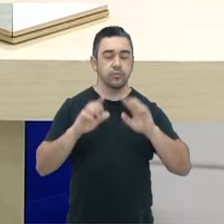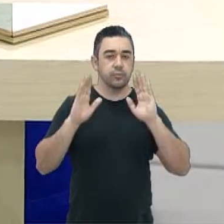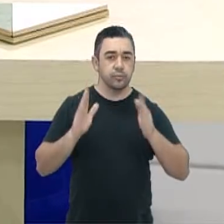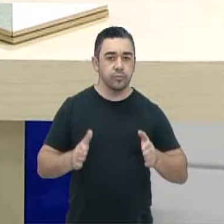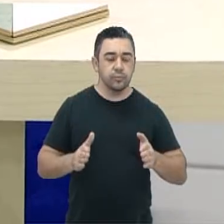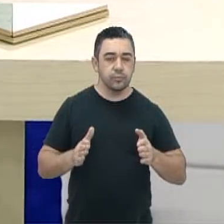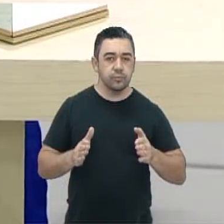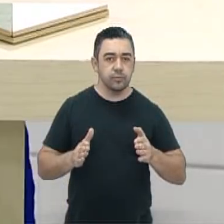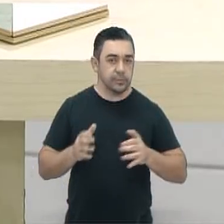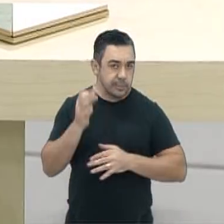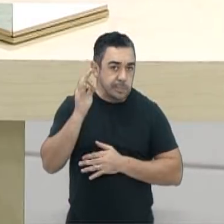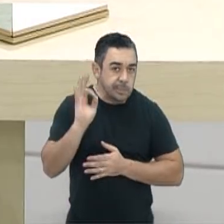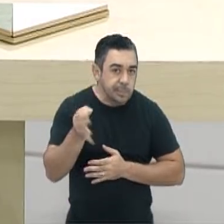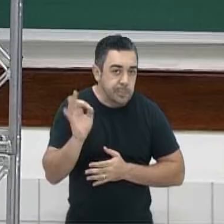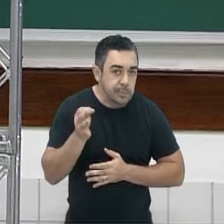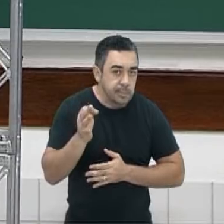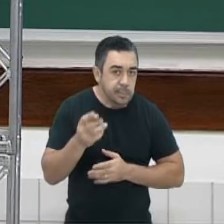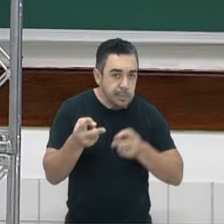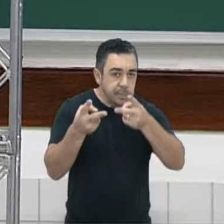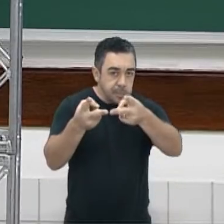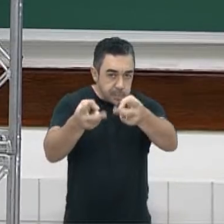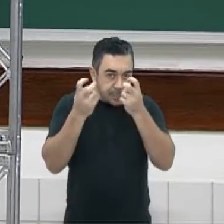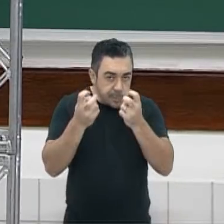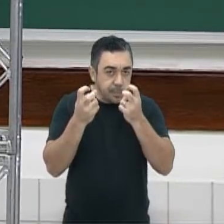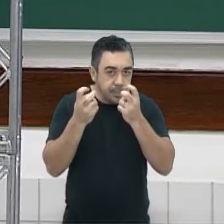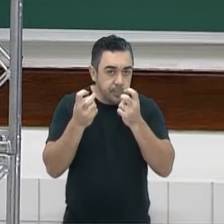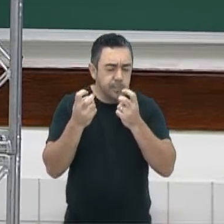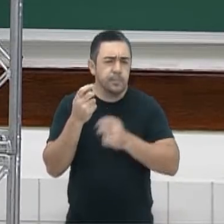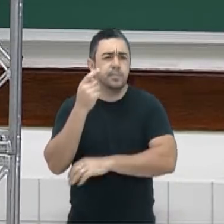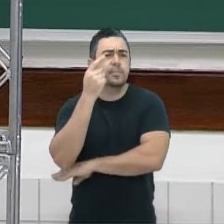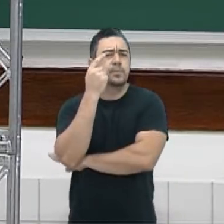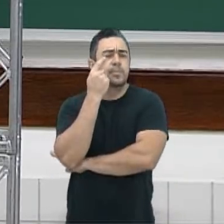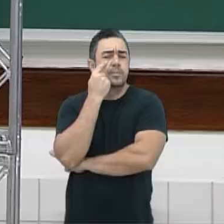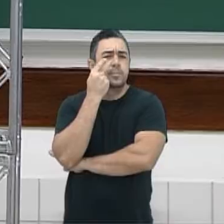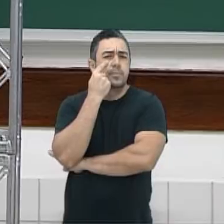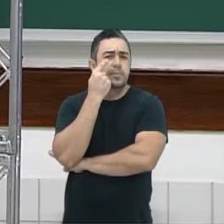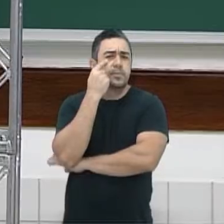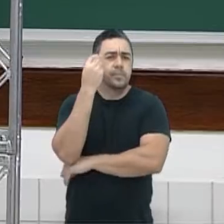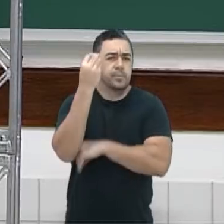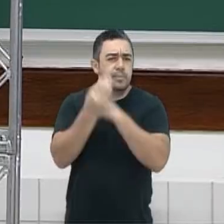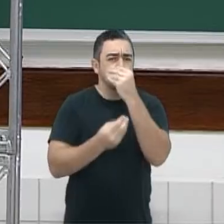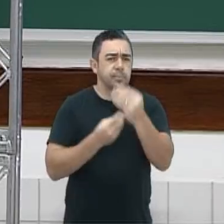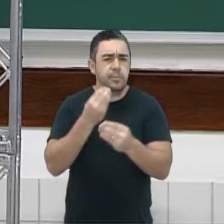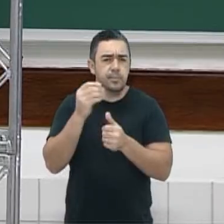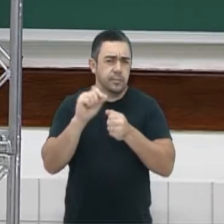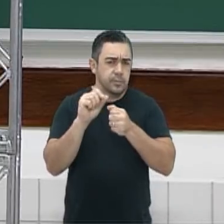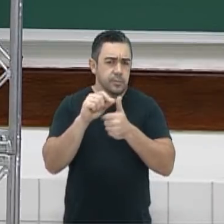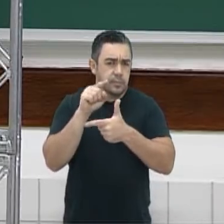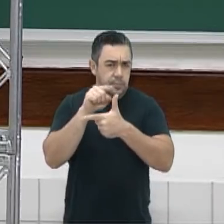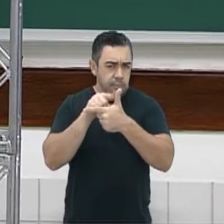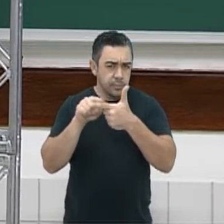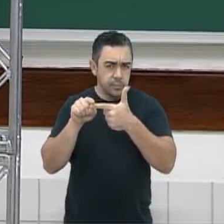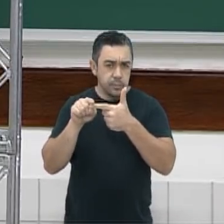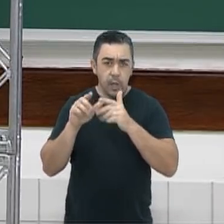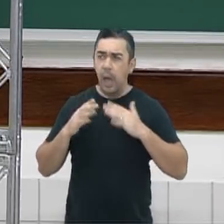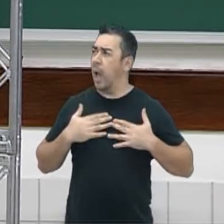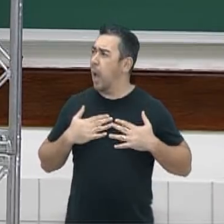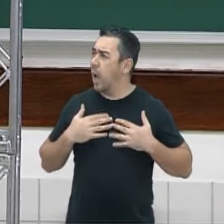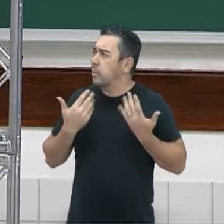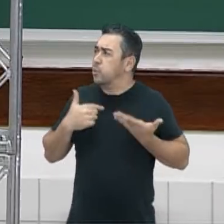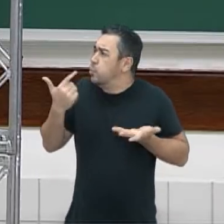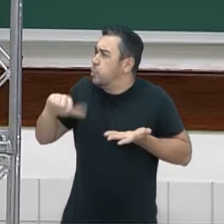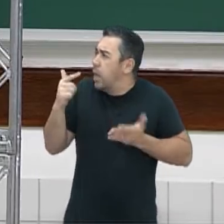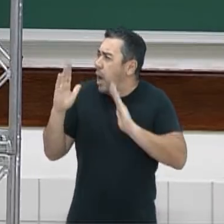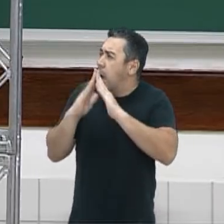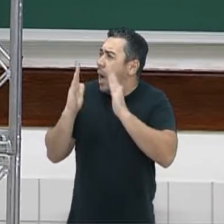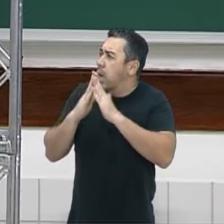triângulo maior, certo? Perceberam isso? Vamos olhar como é que a professora faria a correção, mas professora, eu não tenho tangram